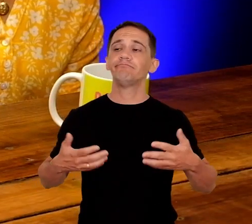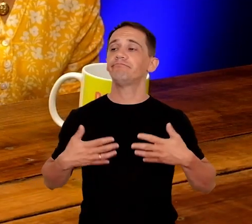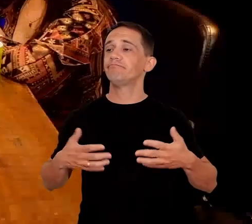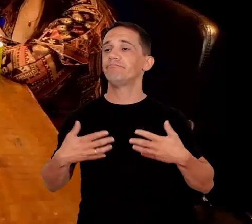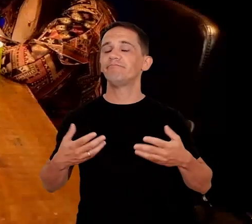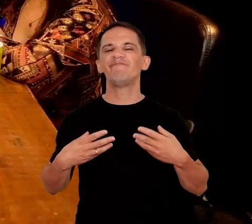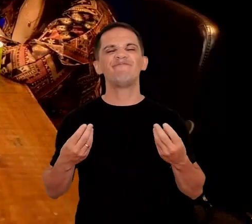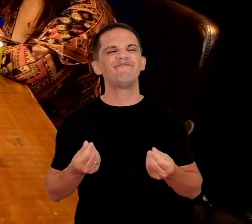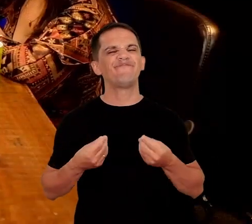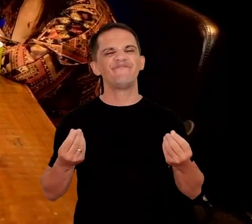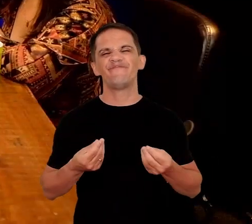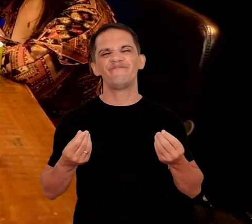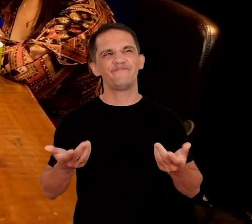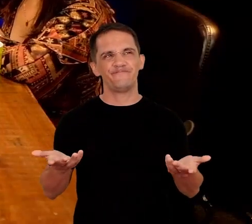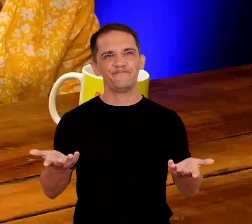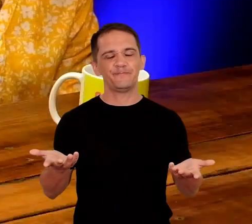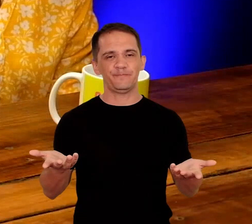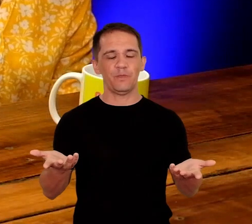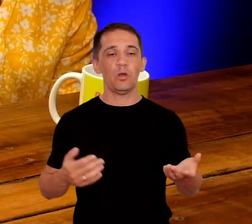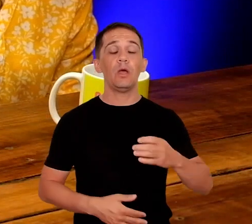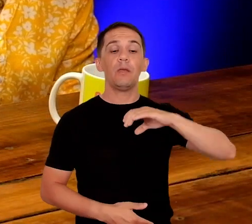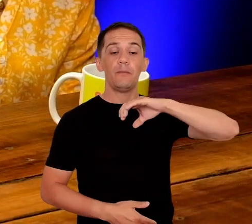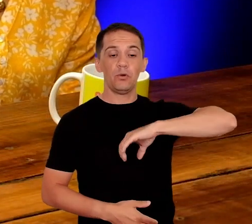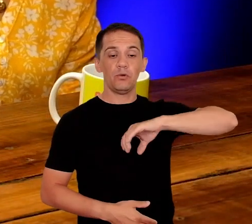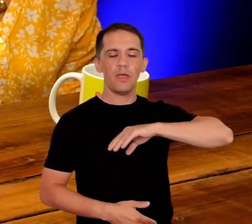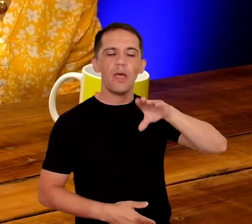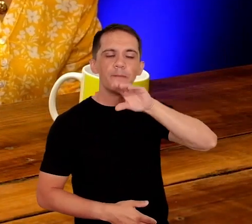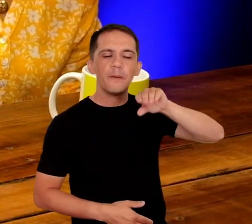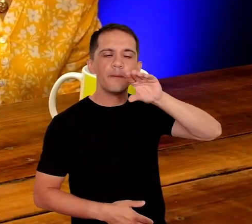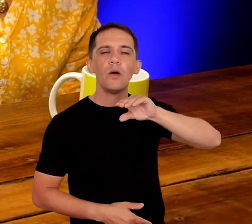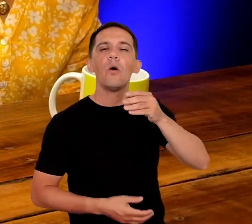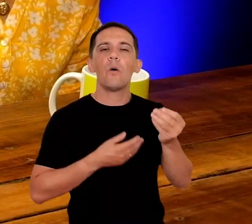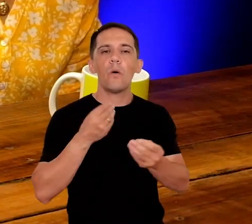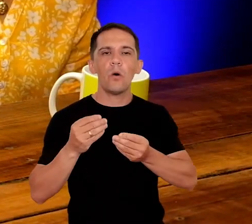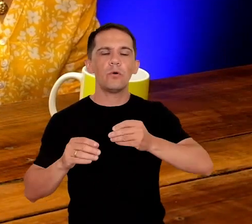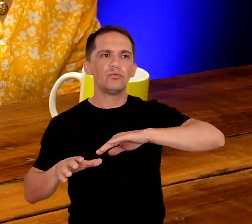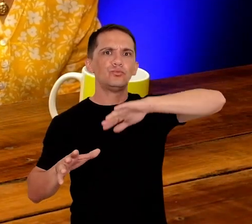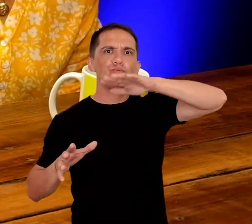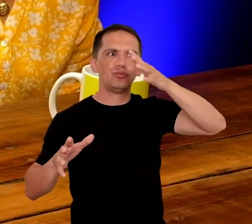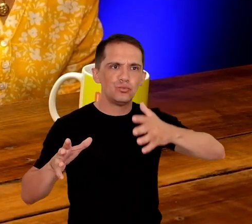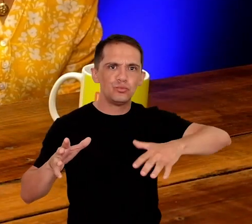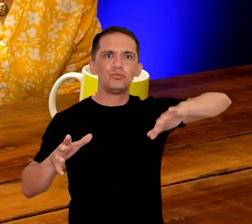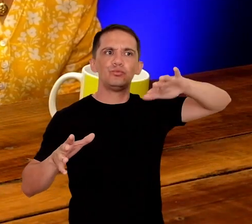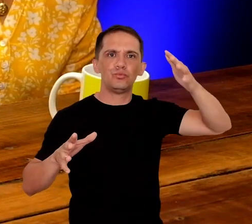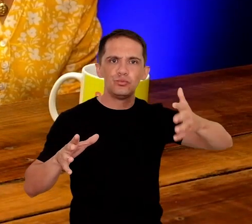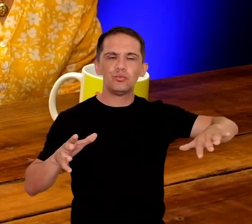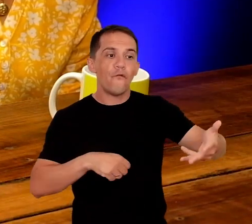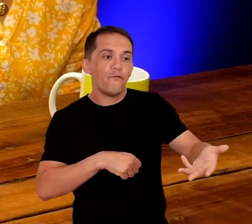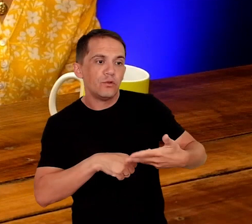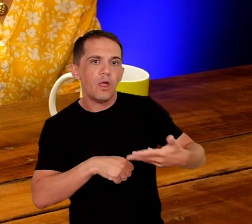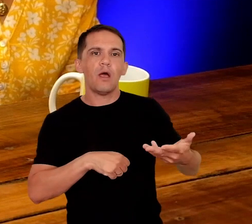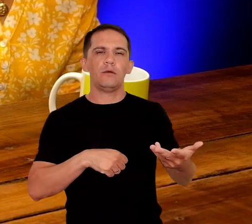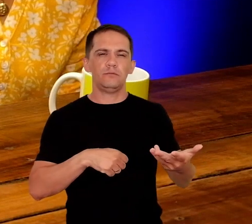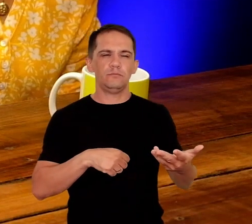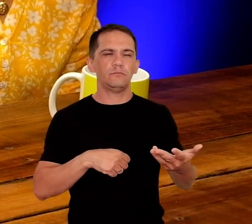Tá faltando alguma Tá faltando coisa. alguma coisa. Feliz, Na né? língua portuguesa, a gente tem a modulação, né? Que a gente muda o ritmo, muda a